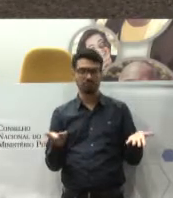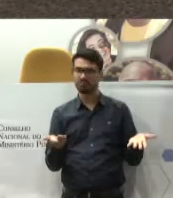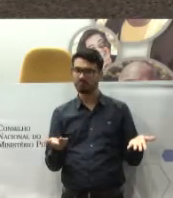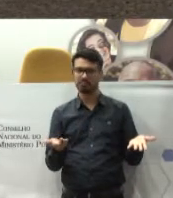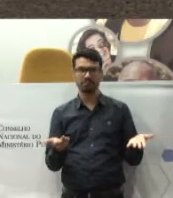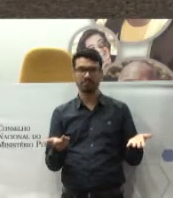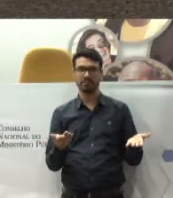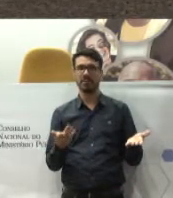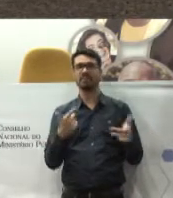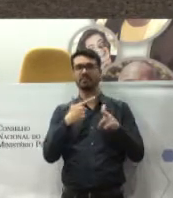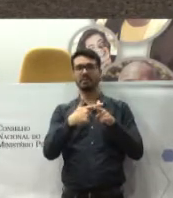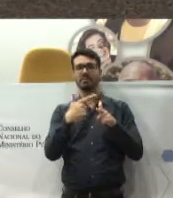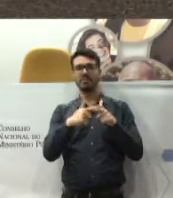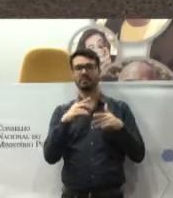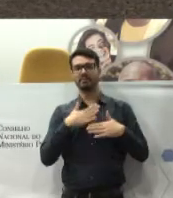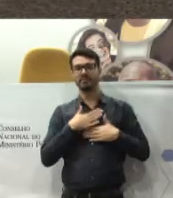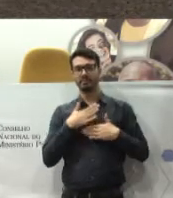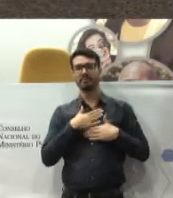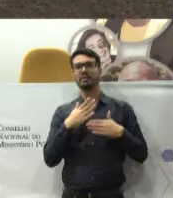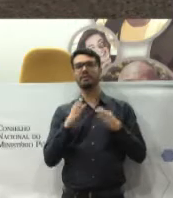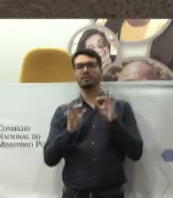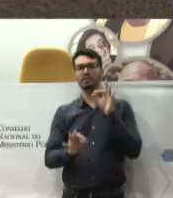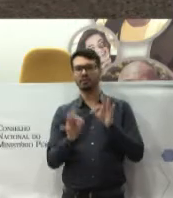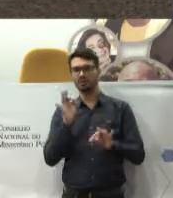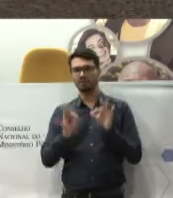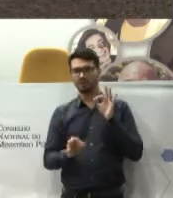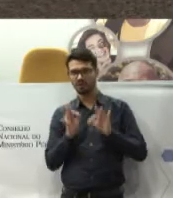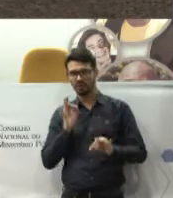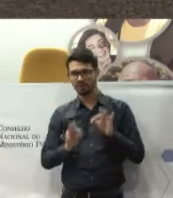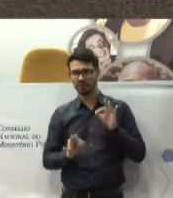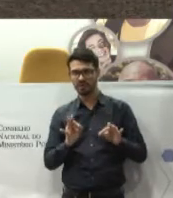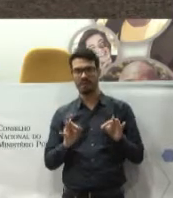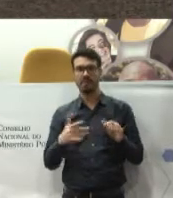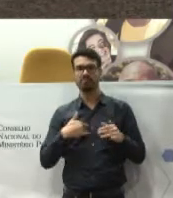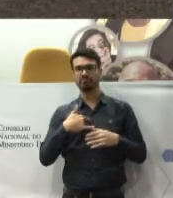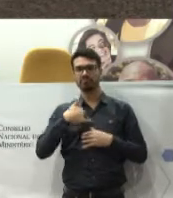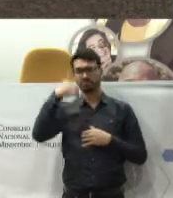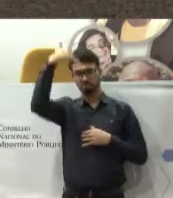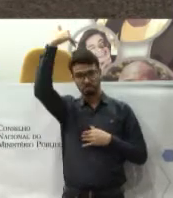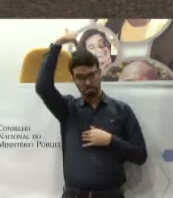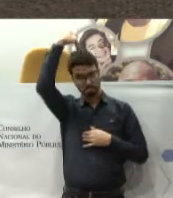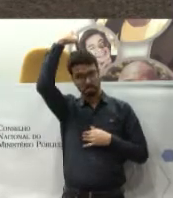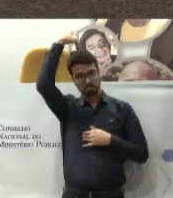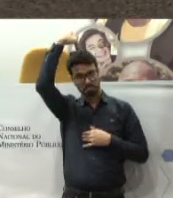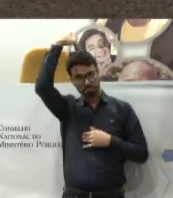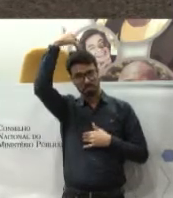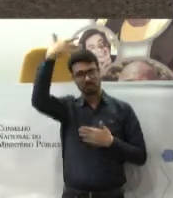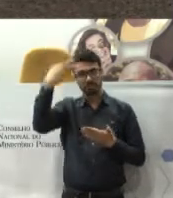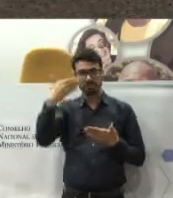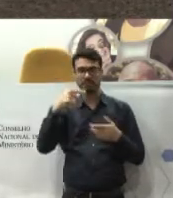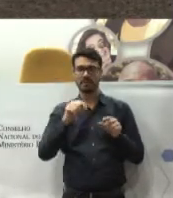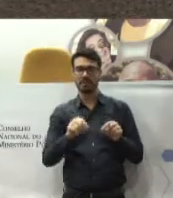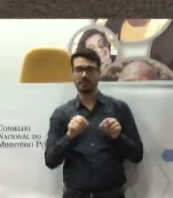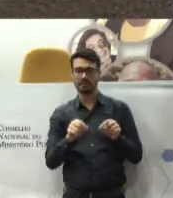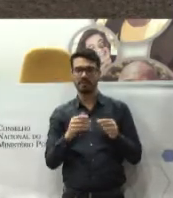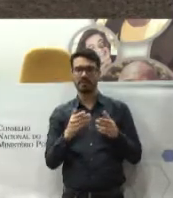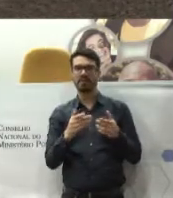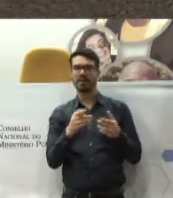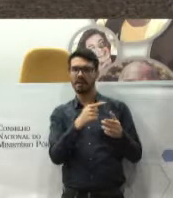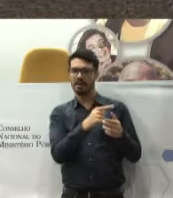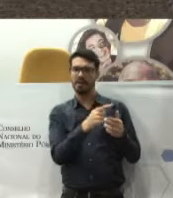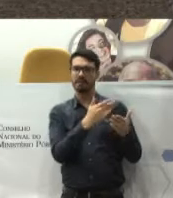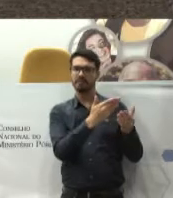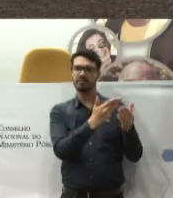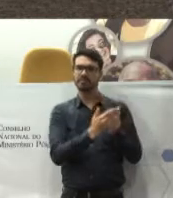E não é problema meu. E o judiciário deve ficar inerte naquela posição dele, porque o que é trazido pelas partes é a